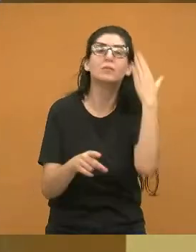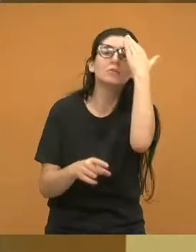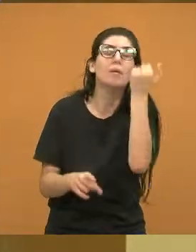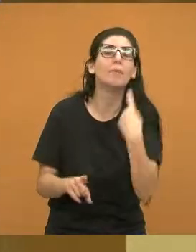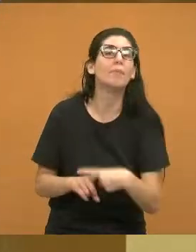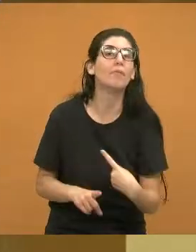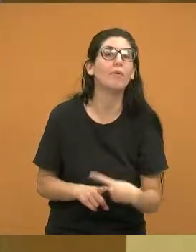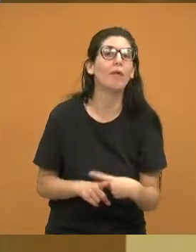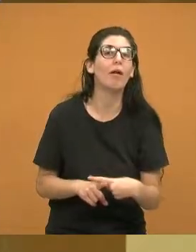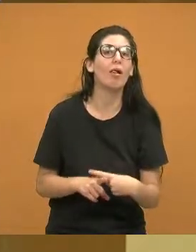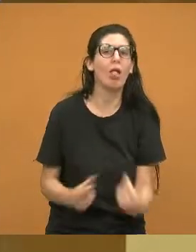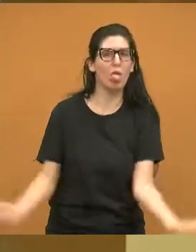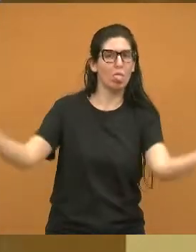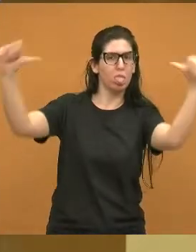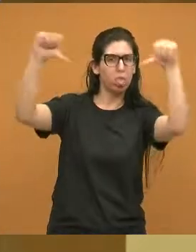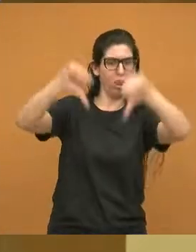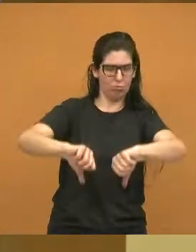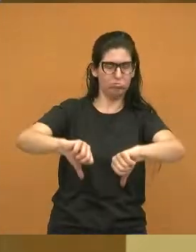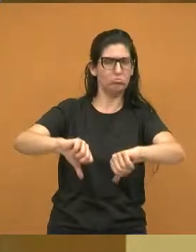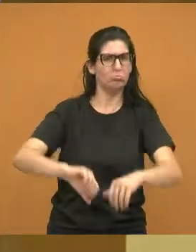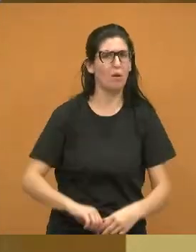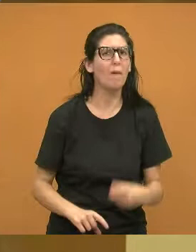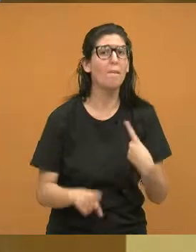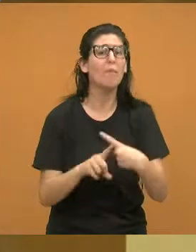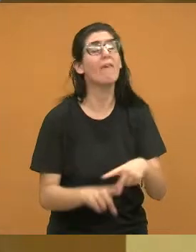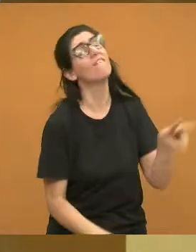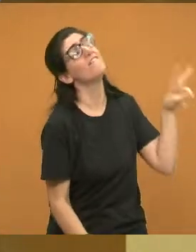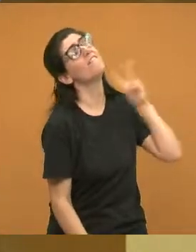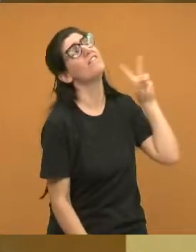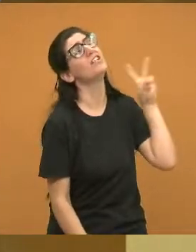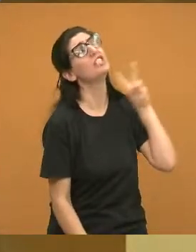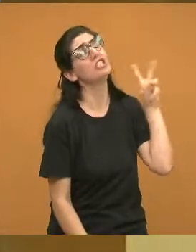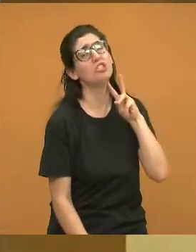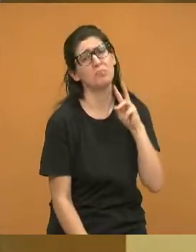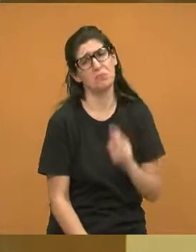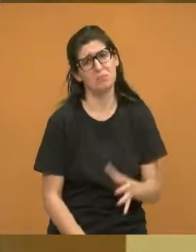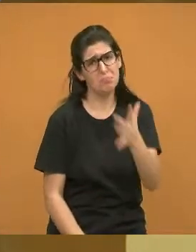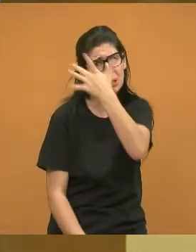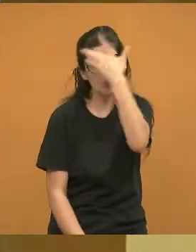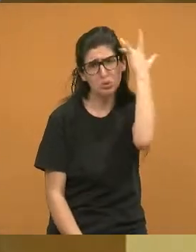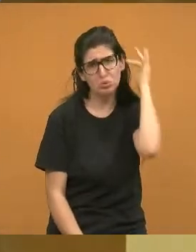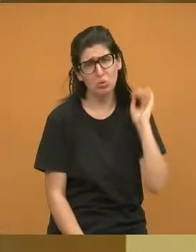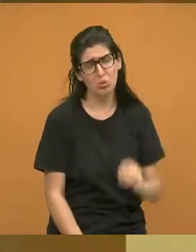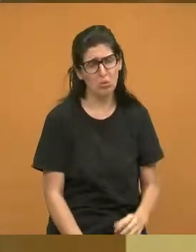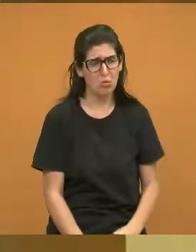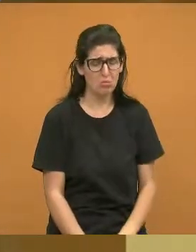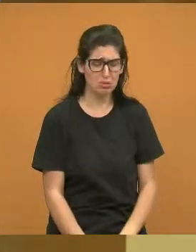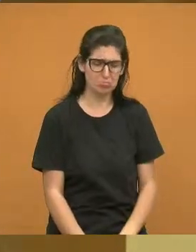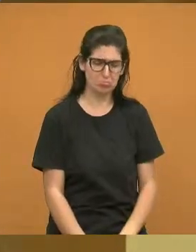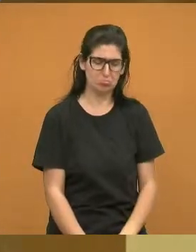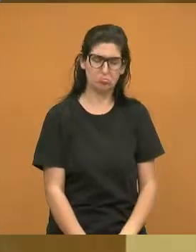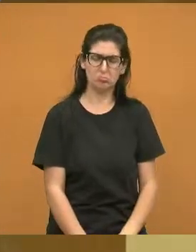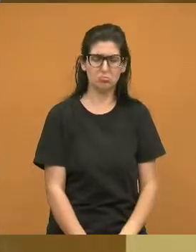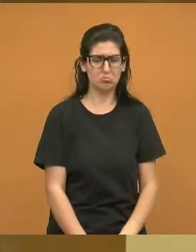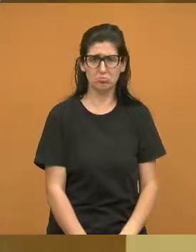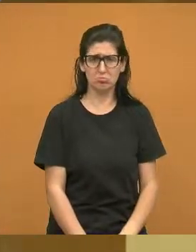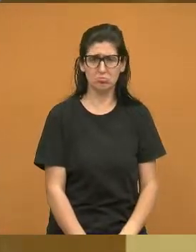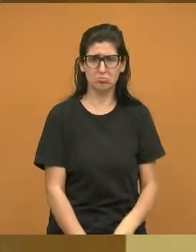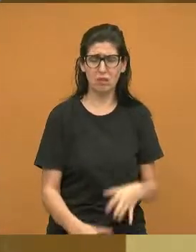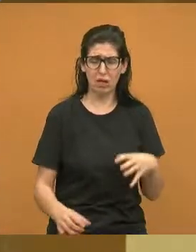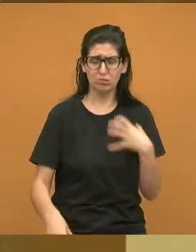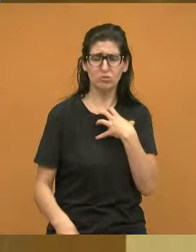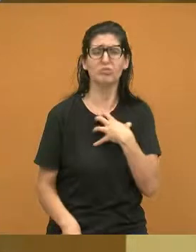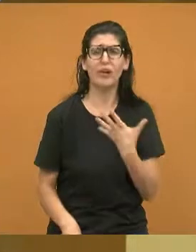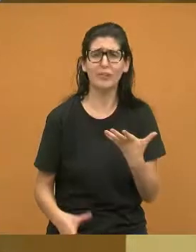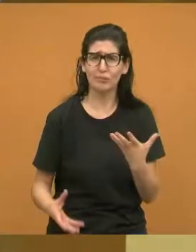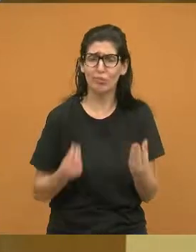tão reprovável porque as vítimas geralmente não oferecem nenhum grau de resistência, porque vocês